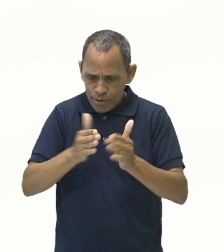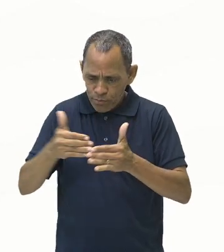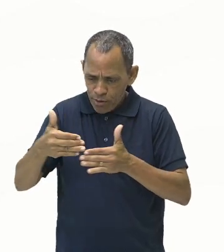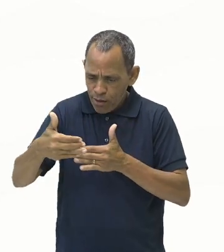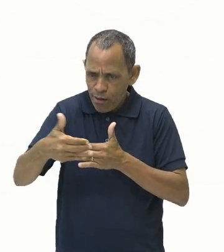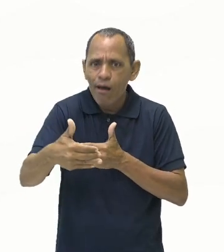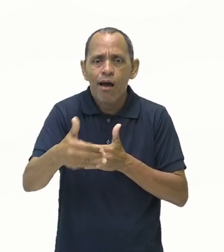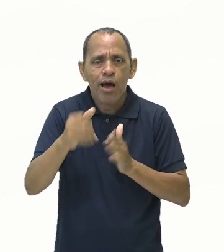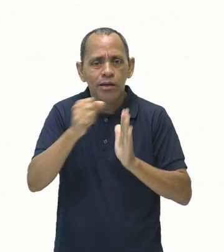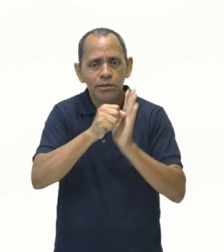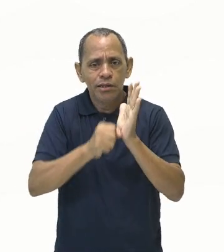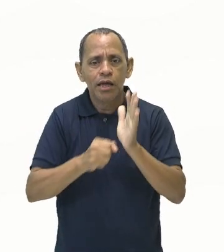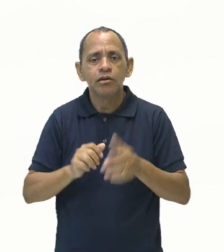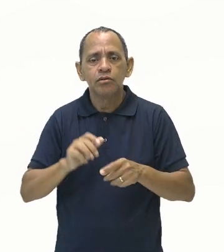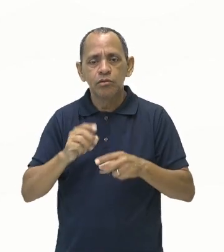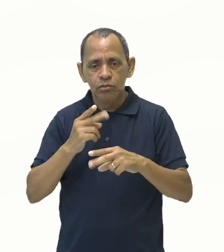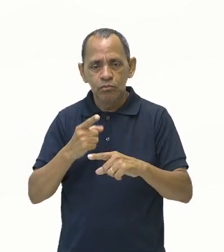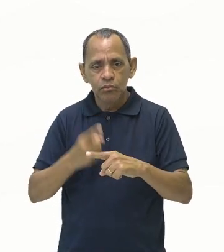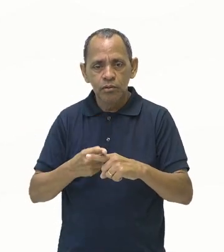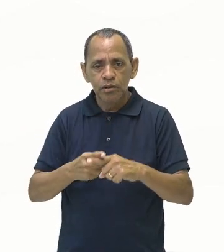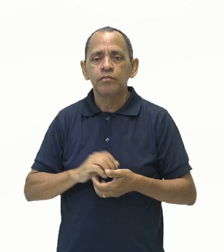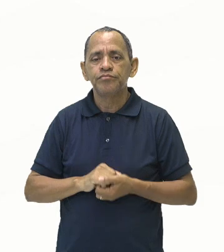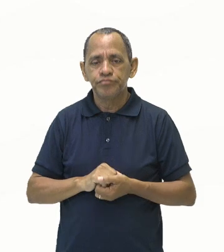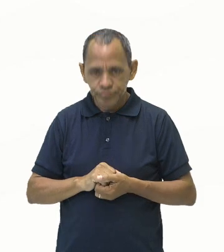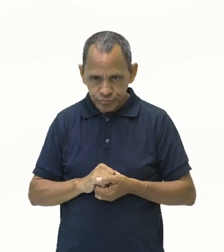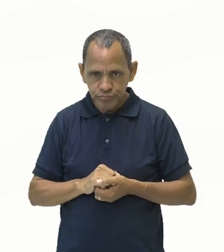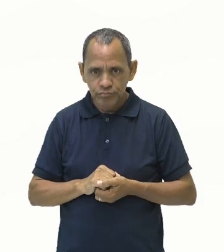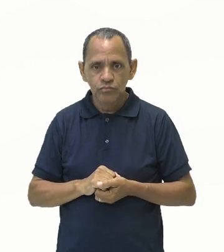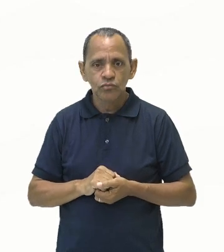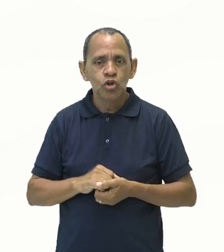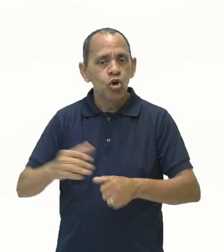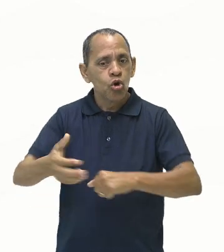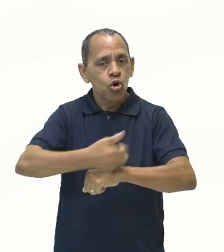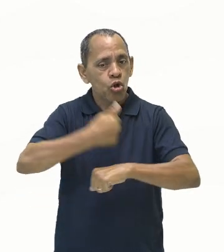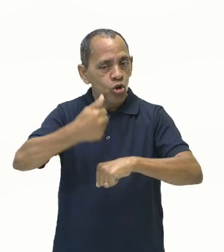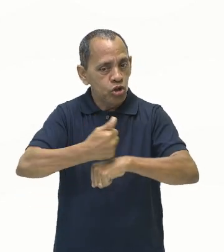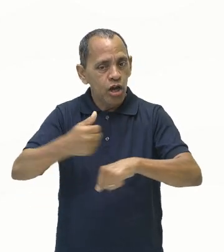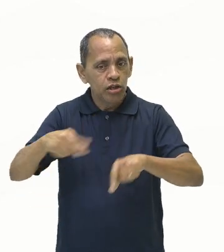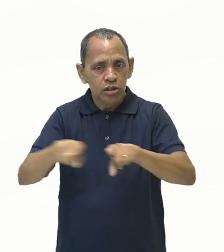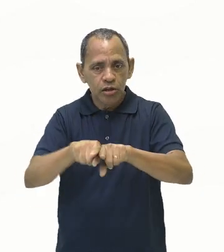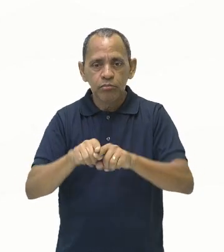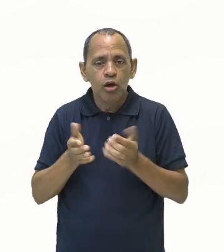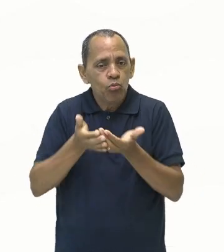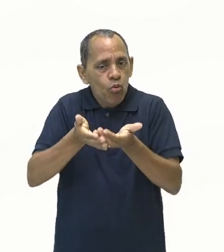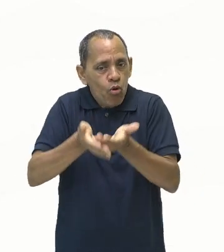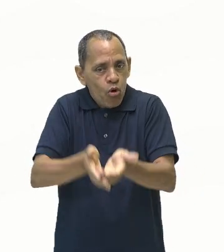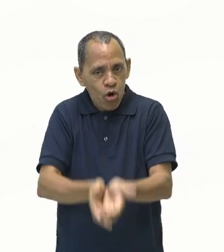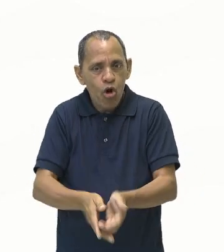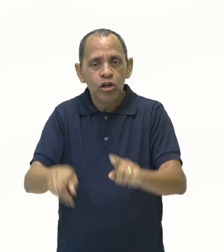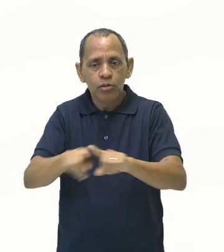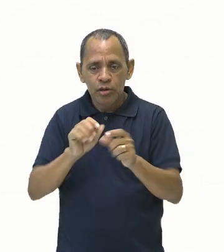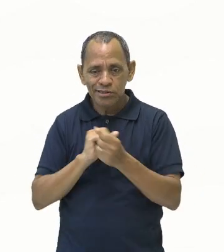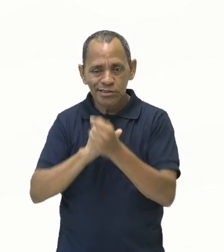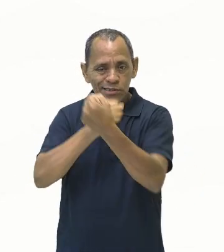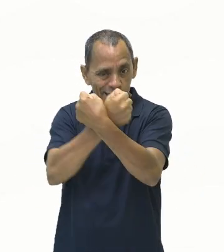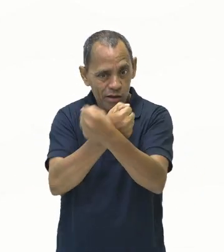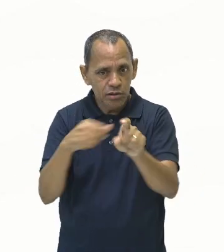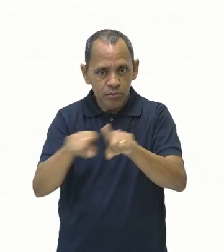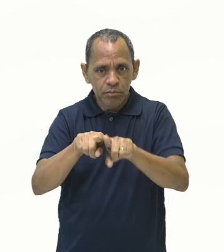comércio colonial, do tráfico de escravizados e da expansão marítima. Esse capital ele